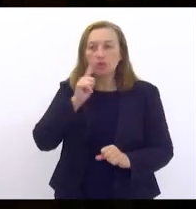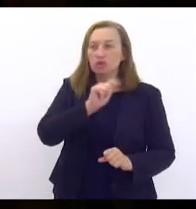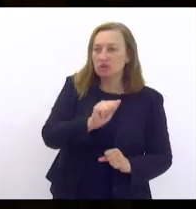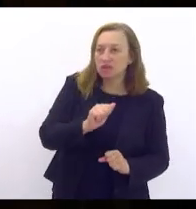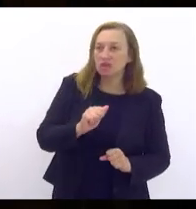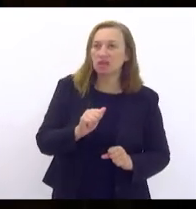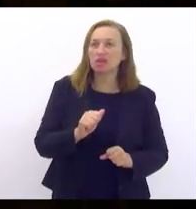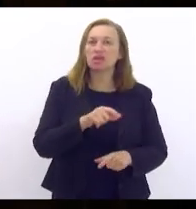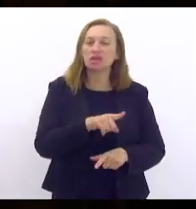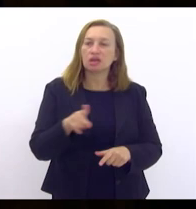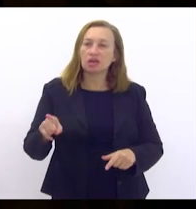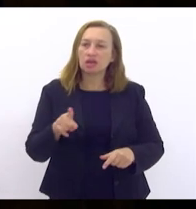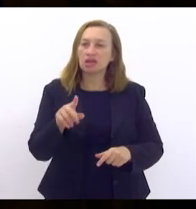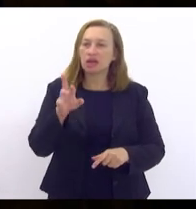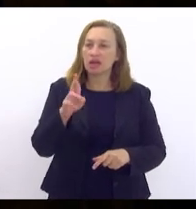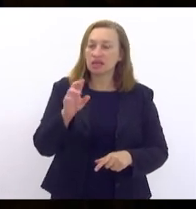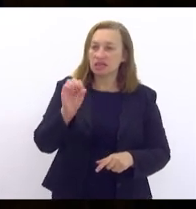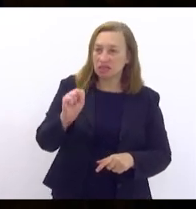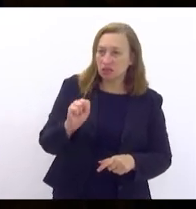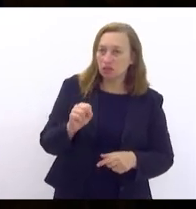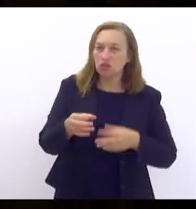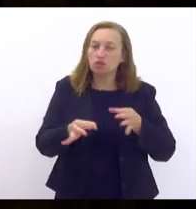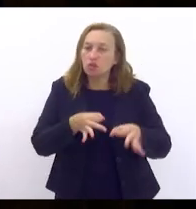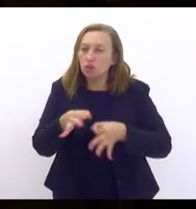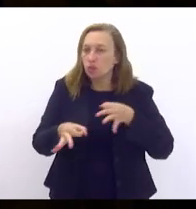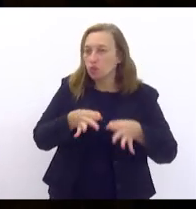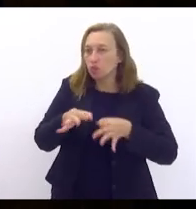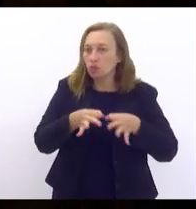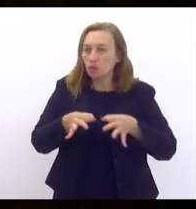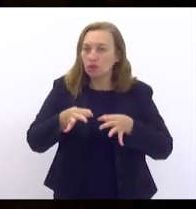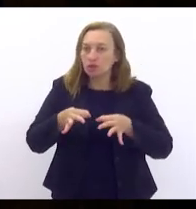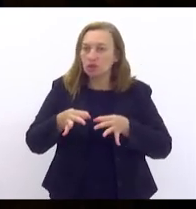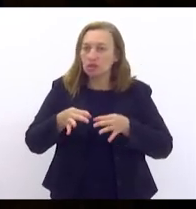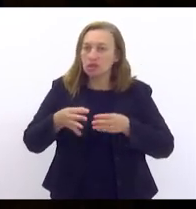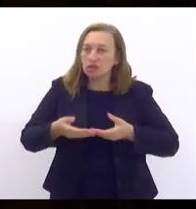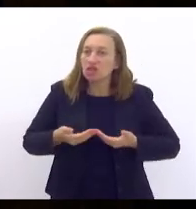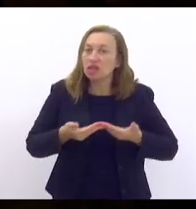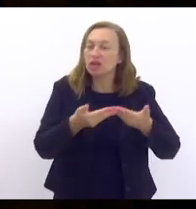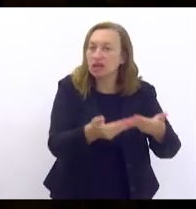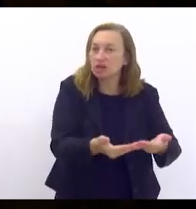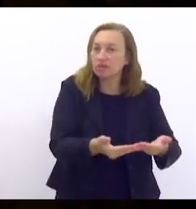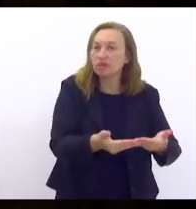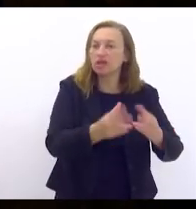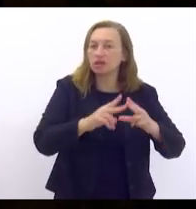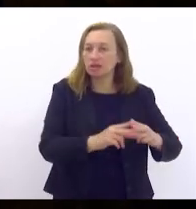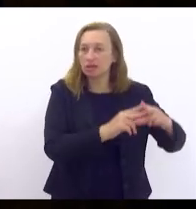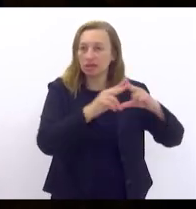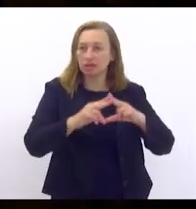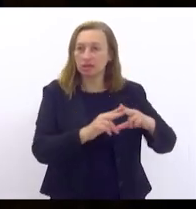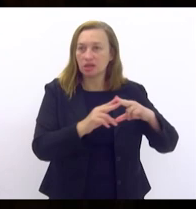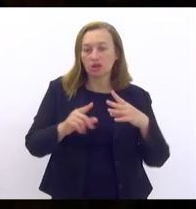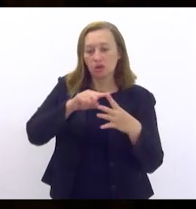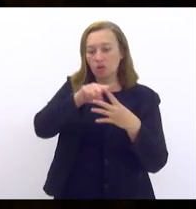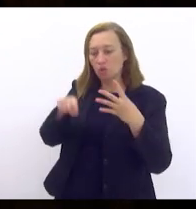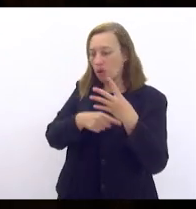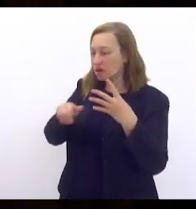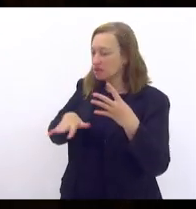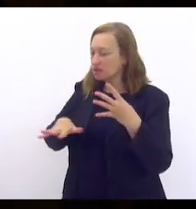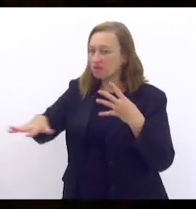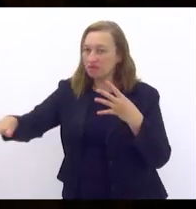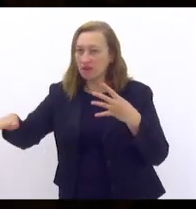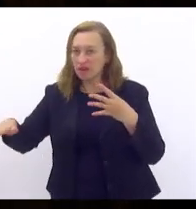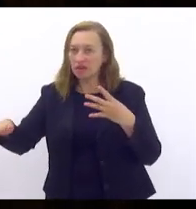fazer com que esse resíduo se Organize seja encaminhado para reciclagem Então vão ser quatro comunidades beneficiadas nesse primeiro momento